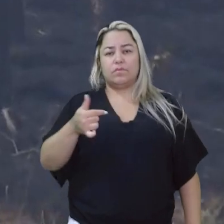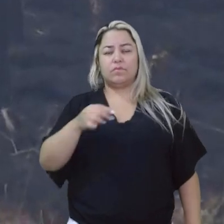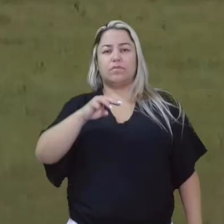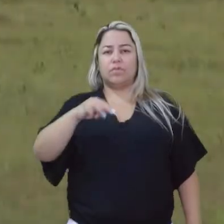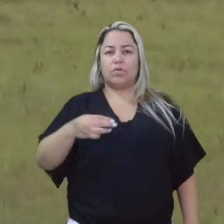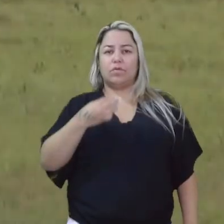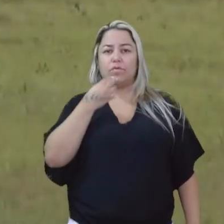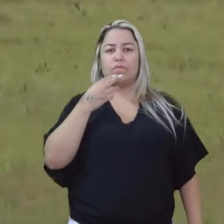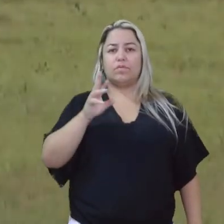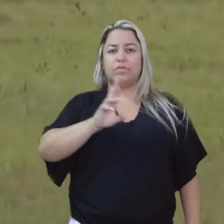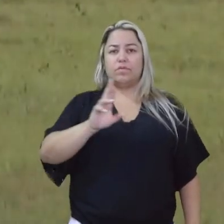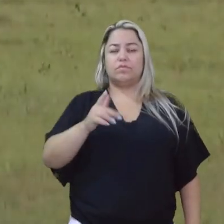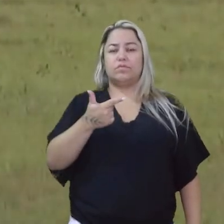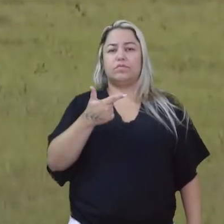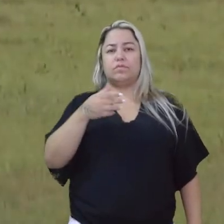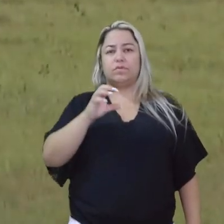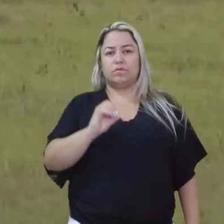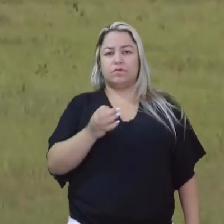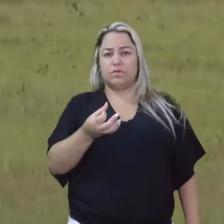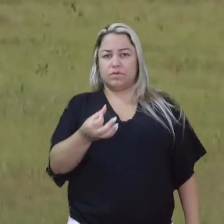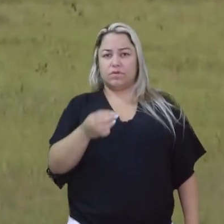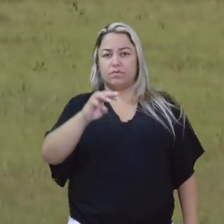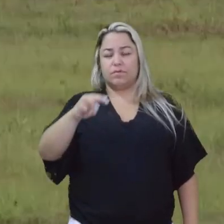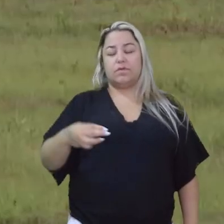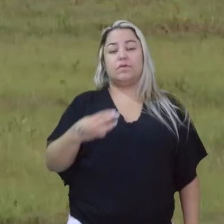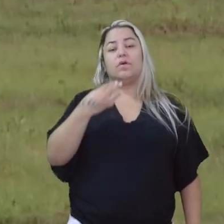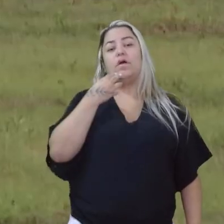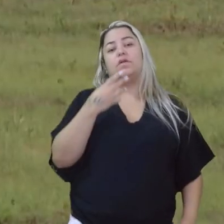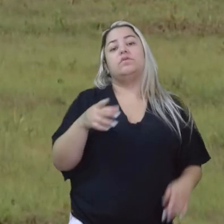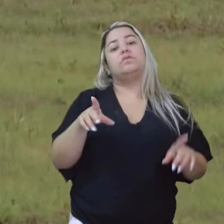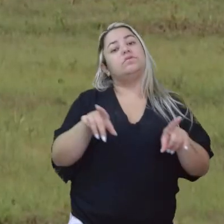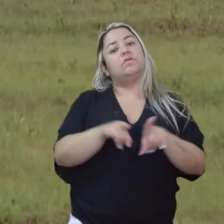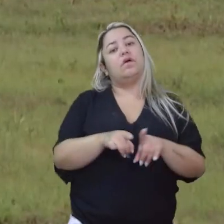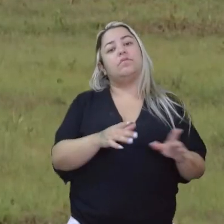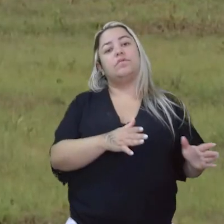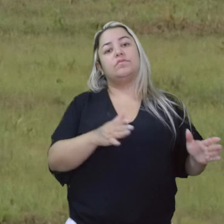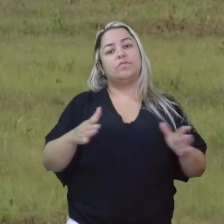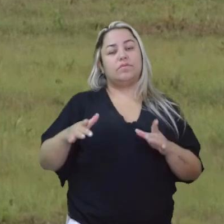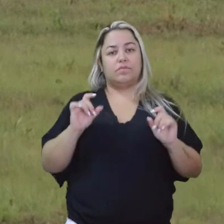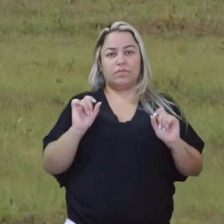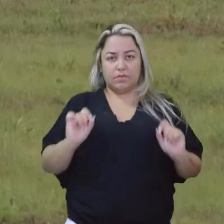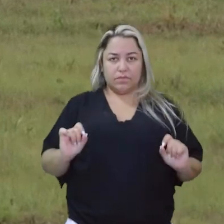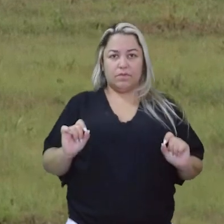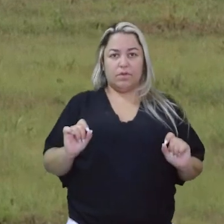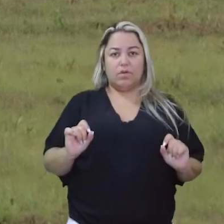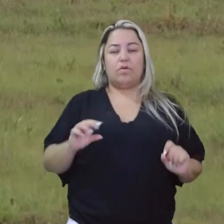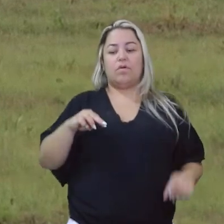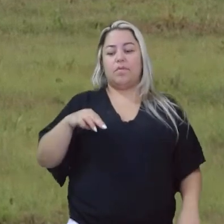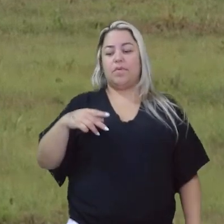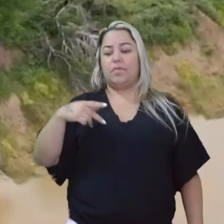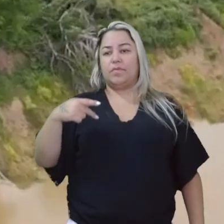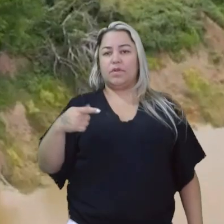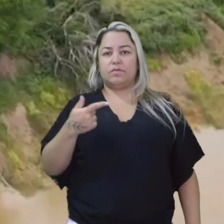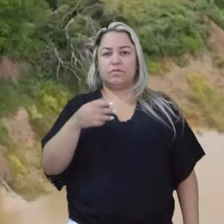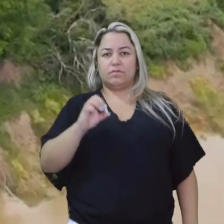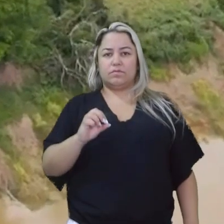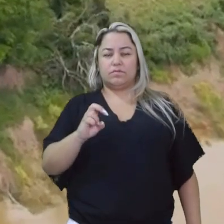192 milhões para 206 milhões. Além disso, medidas provisórias, como a